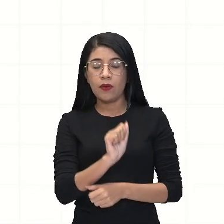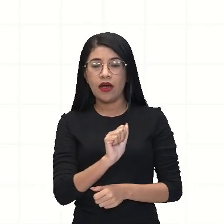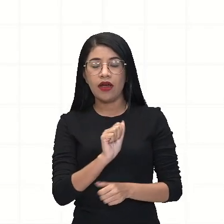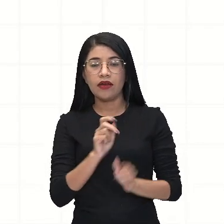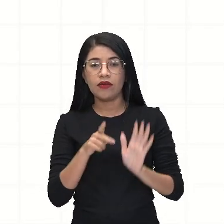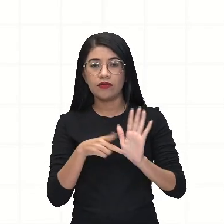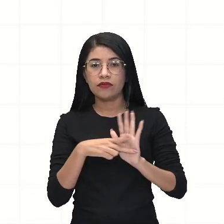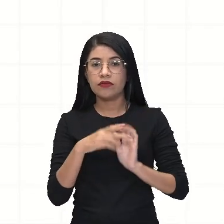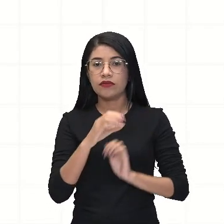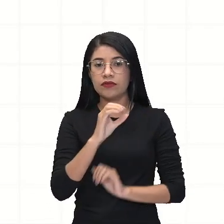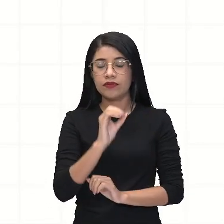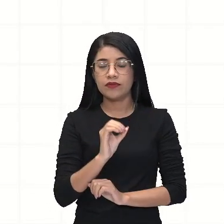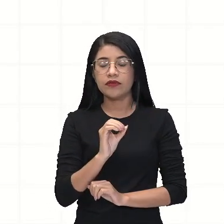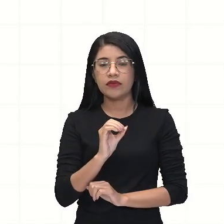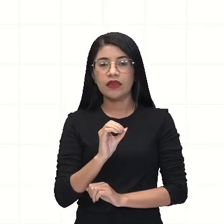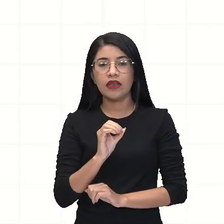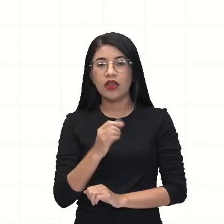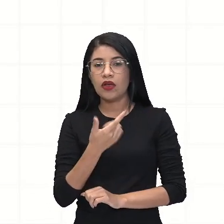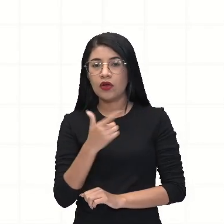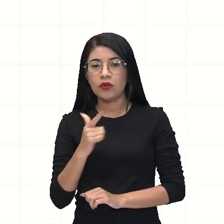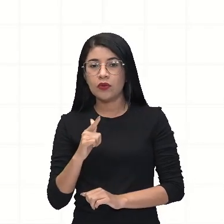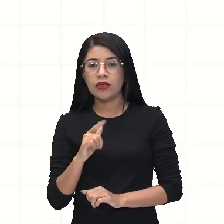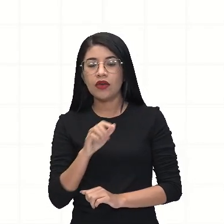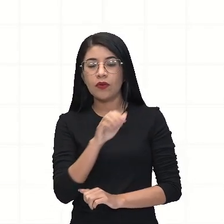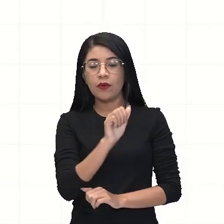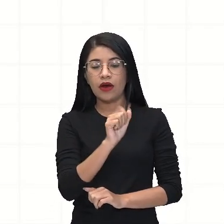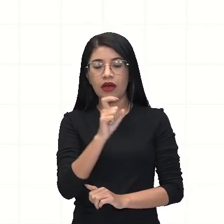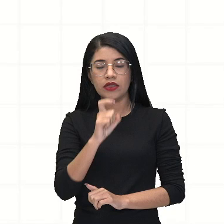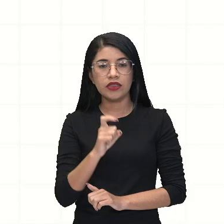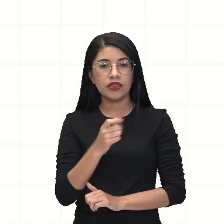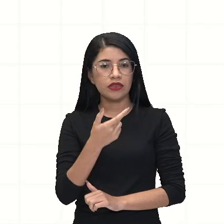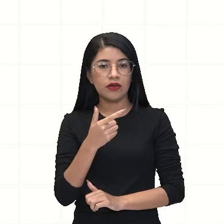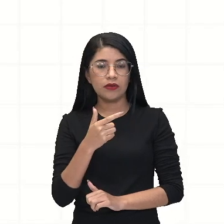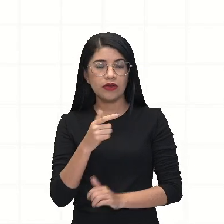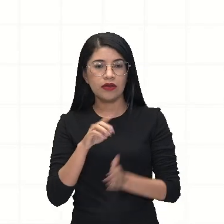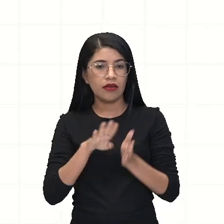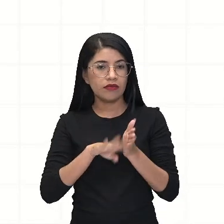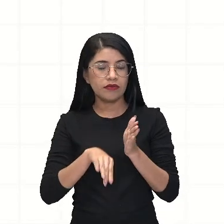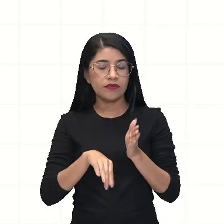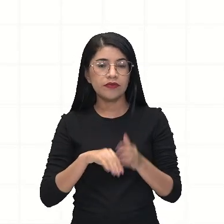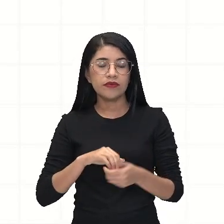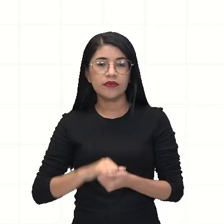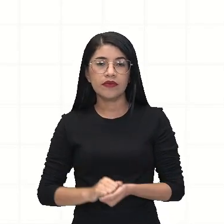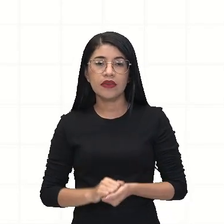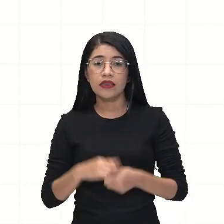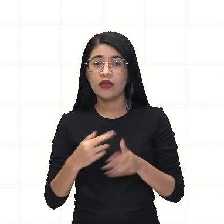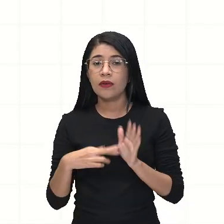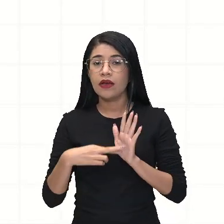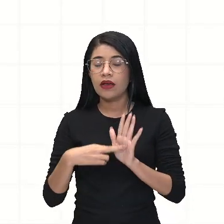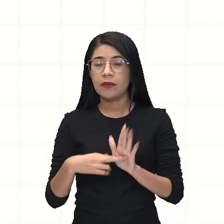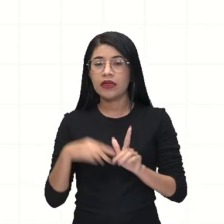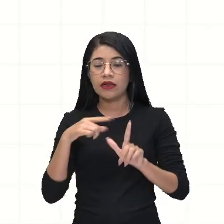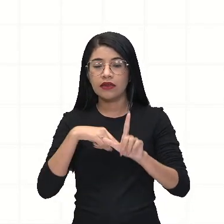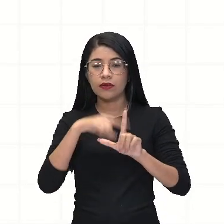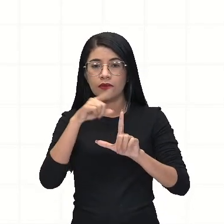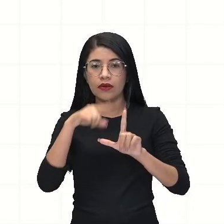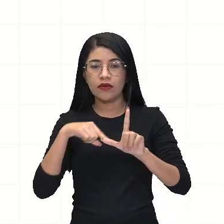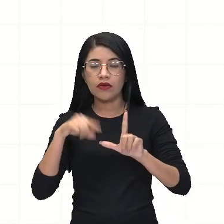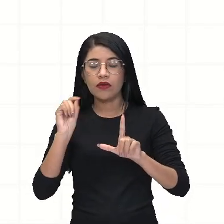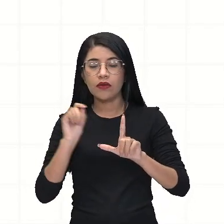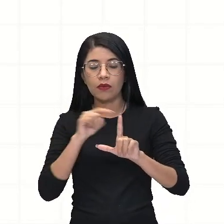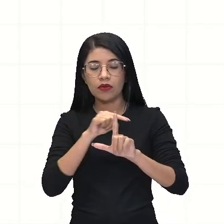zero, nós não vamos ter essa parte aqui da função, né? E sendo assim, a representação gráfica é uma